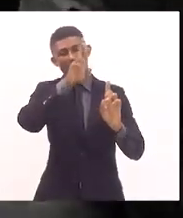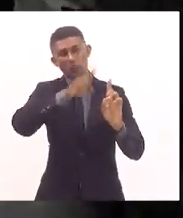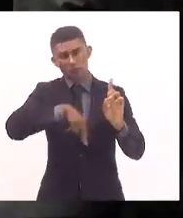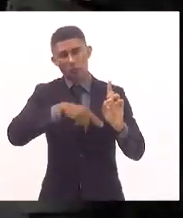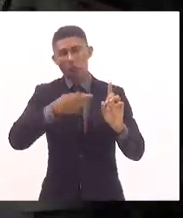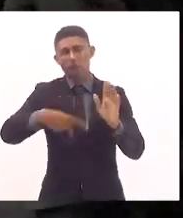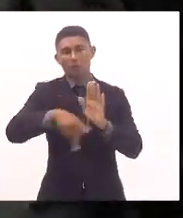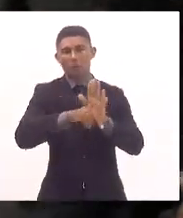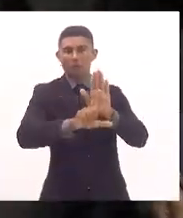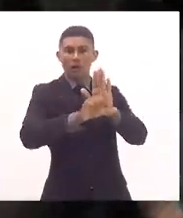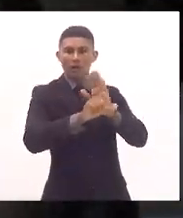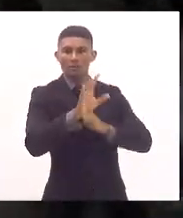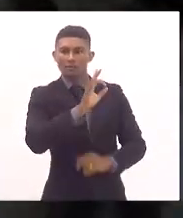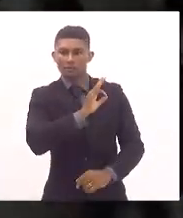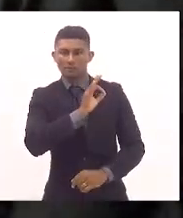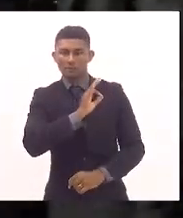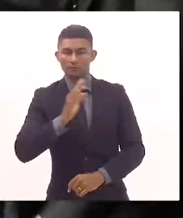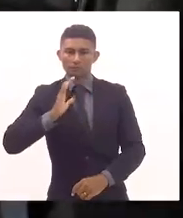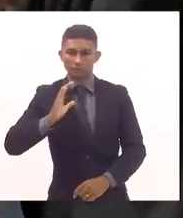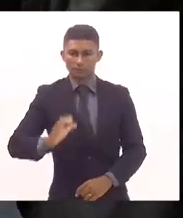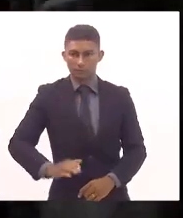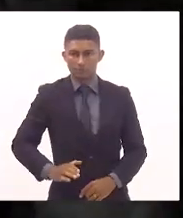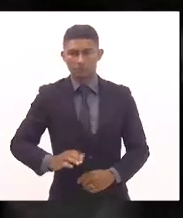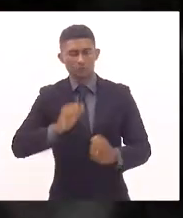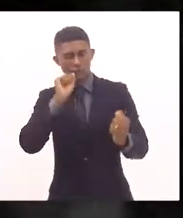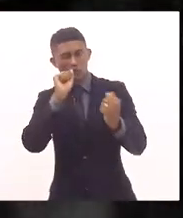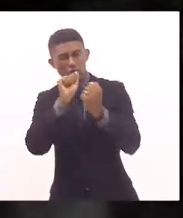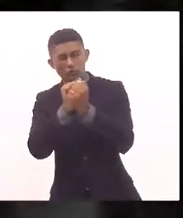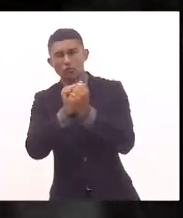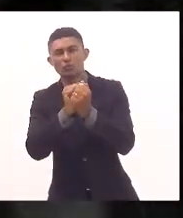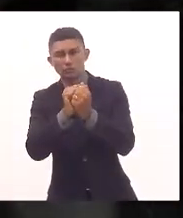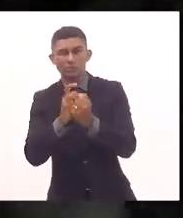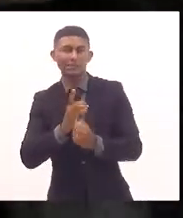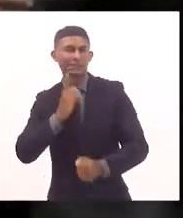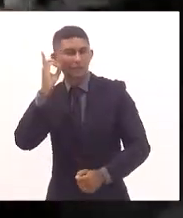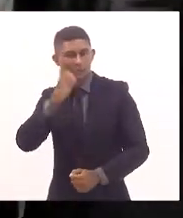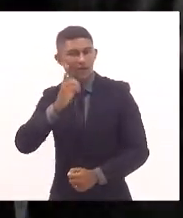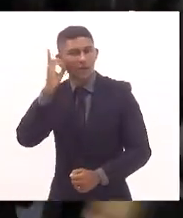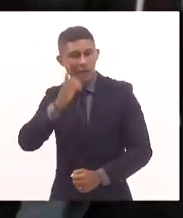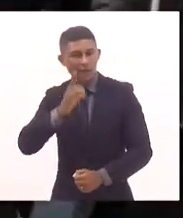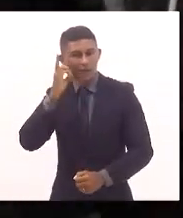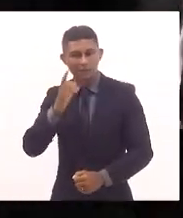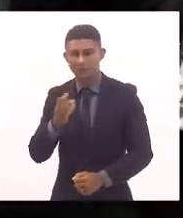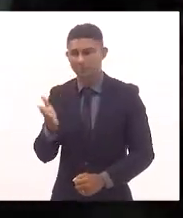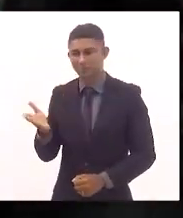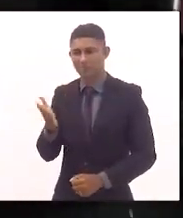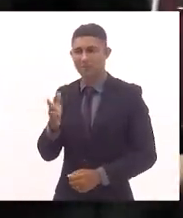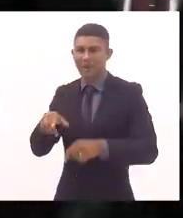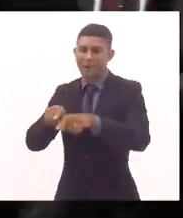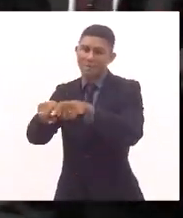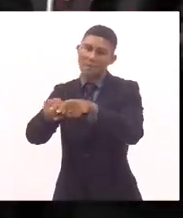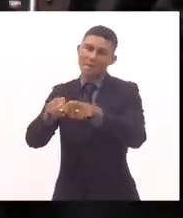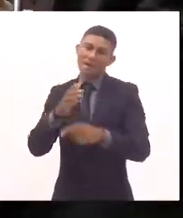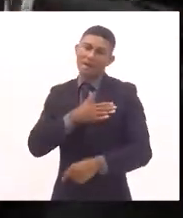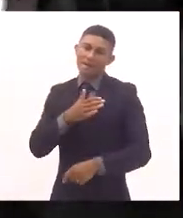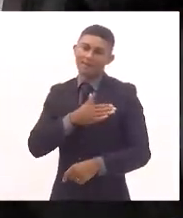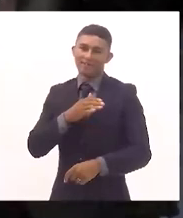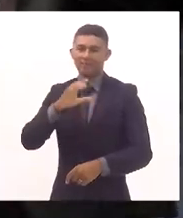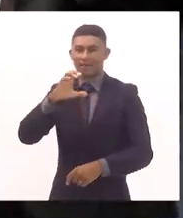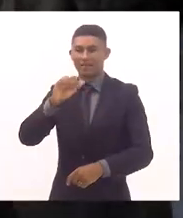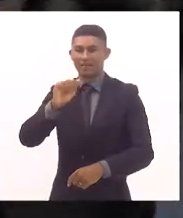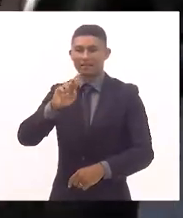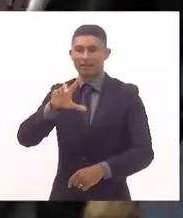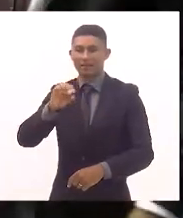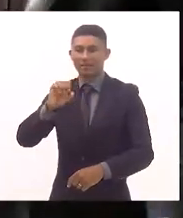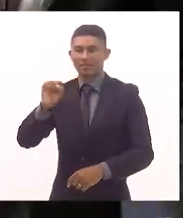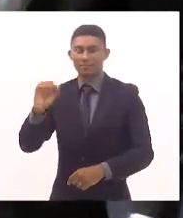Civil, ter trabalhado do lado de deputados da envergadura do meu irmão deputado Carlos Augusto,